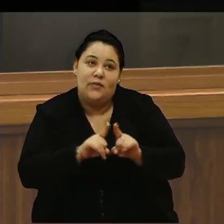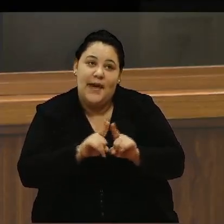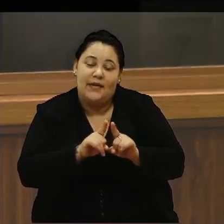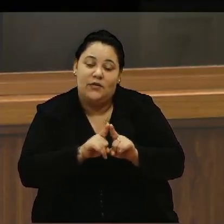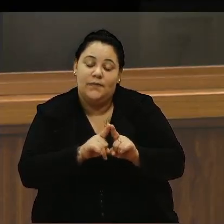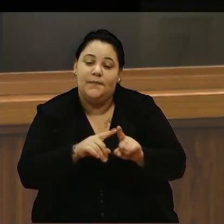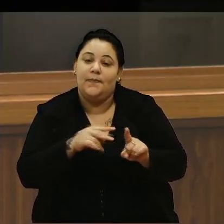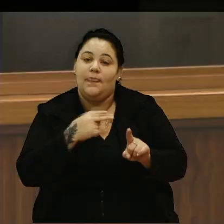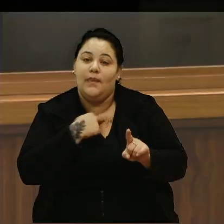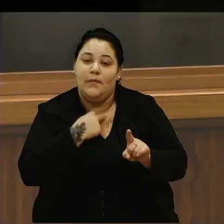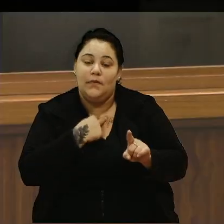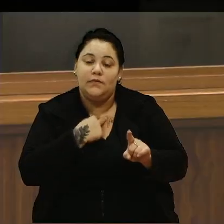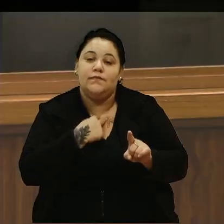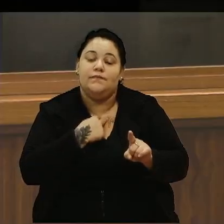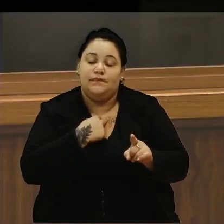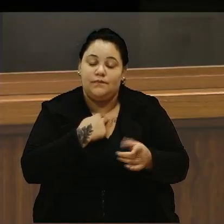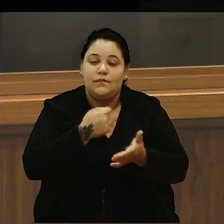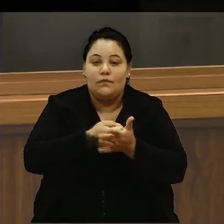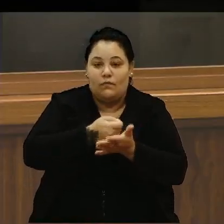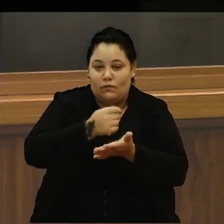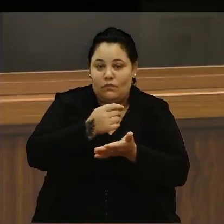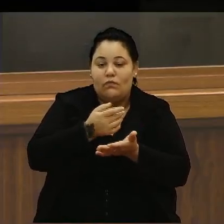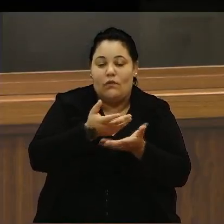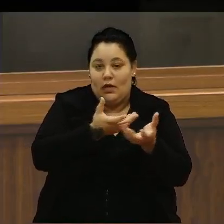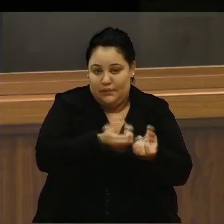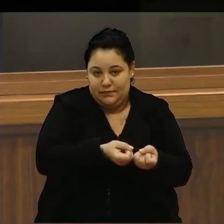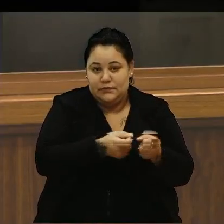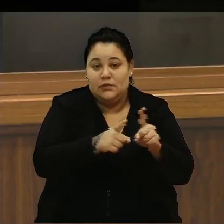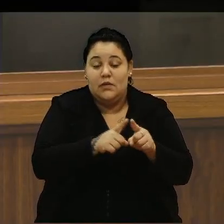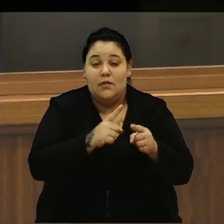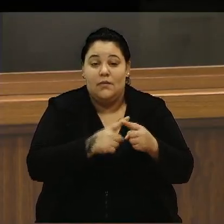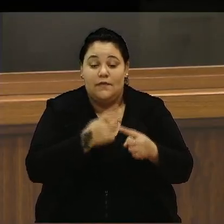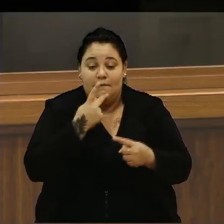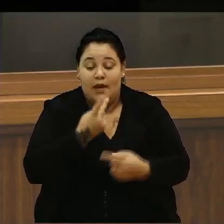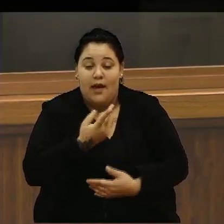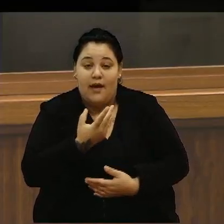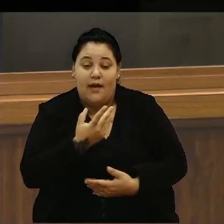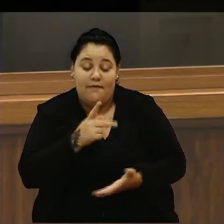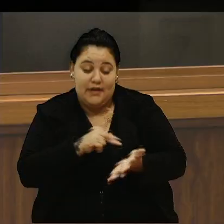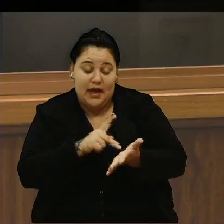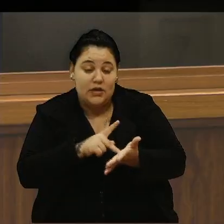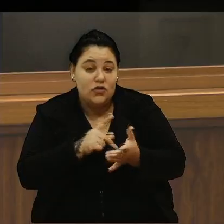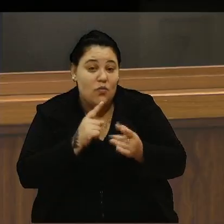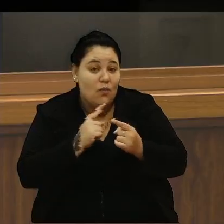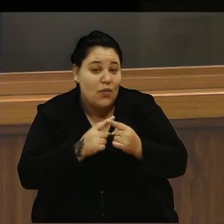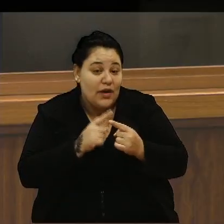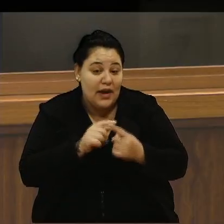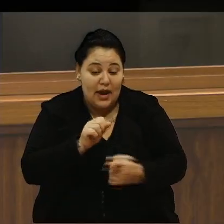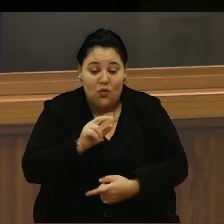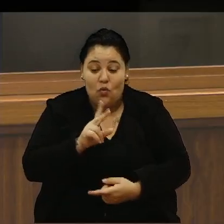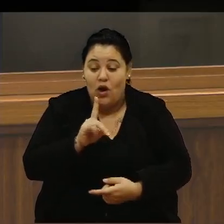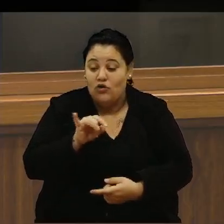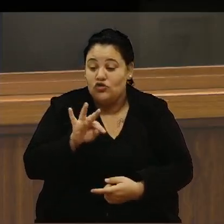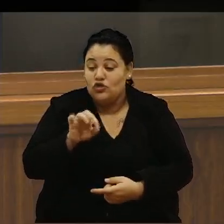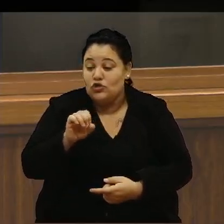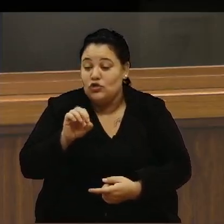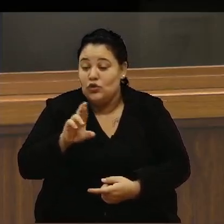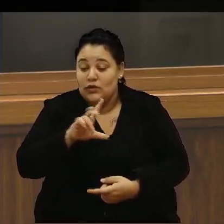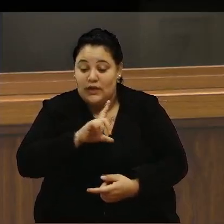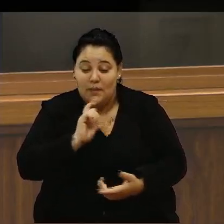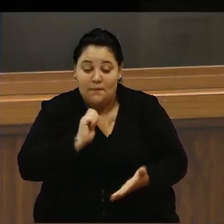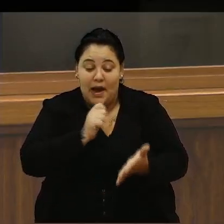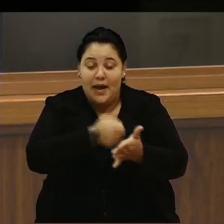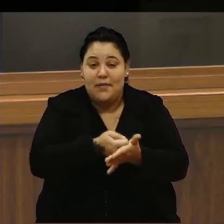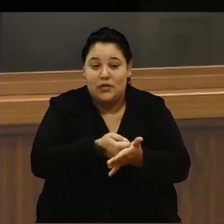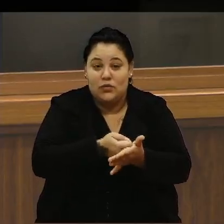e gratificação. Porque vamos ser sinceros, né? Por que o auditor tem uma gratificação? Porque ele está